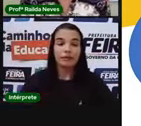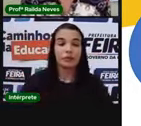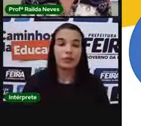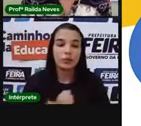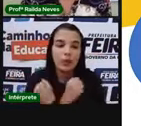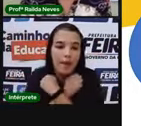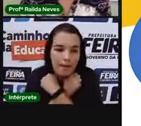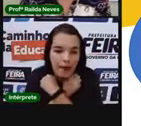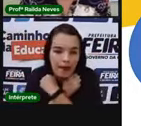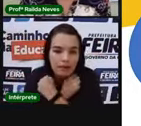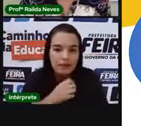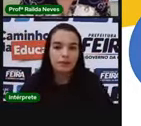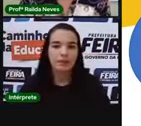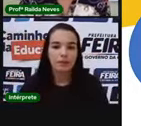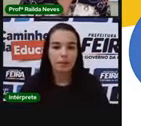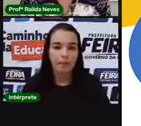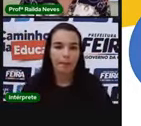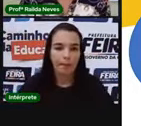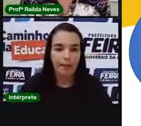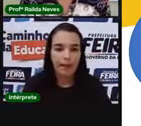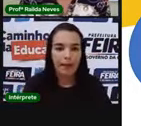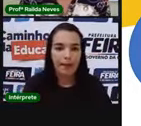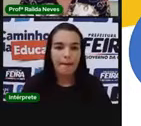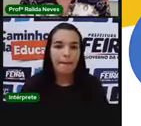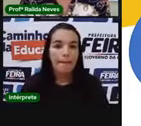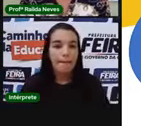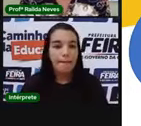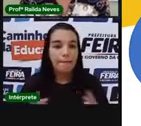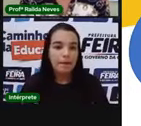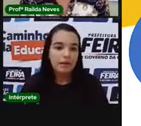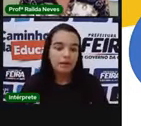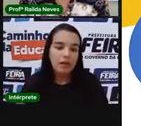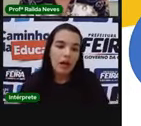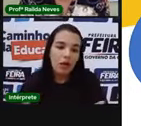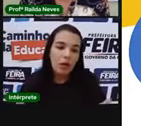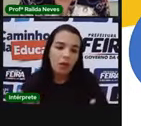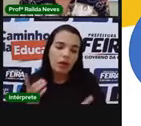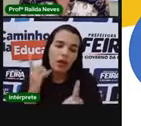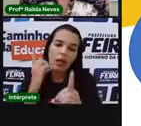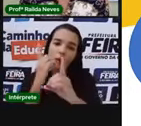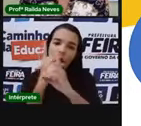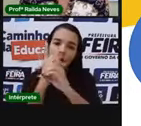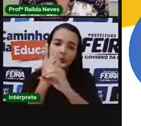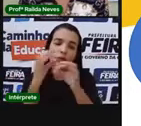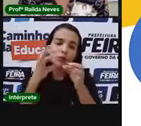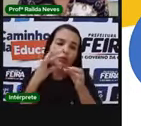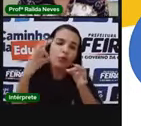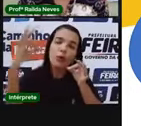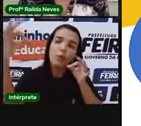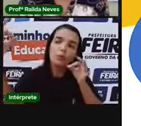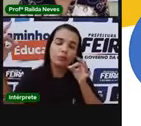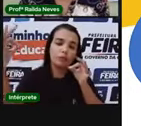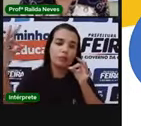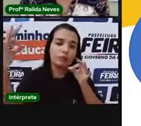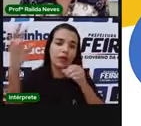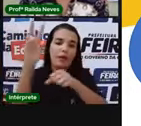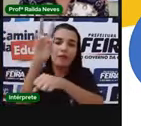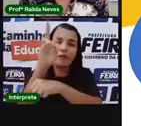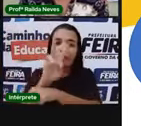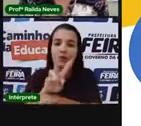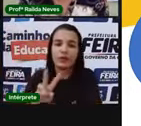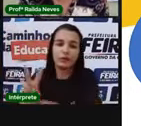festa. Mas essa festa, esse encontro, tem que se dar agora de longe, de forma virtual, através de um